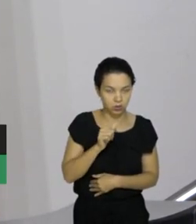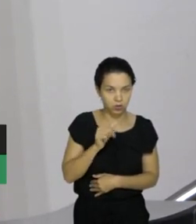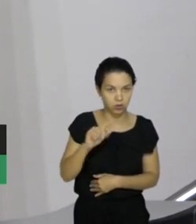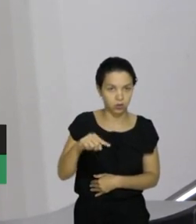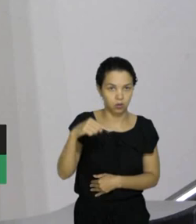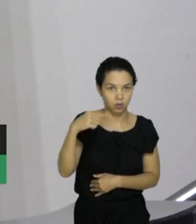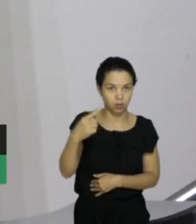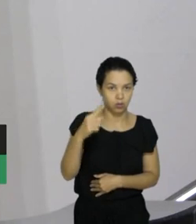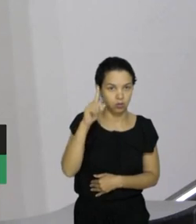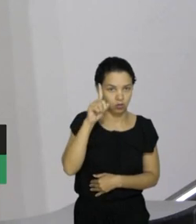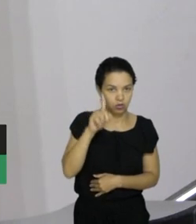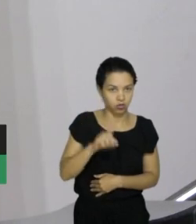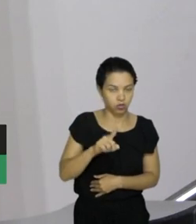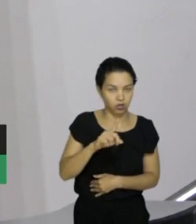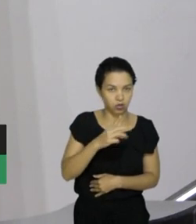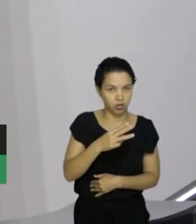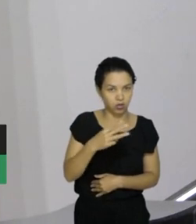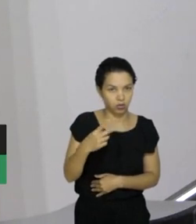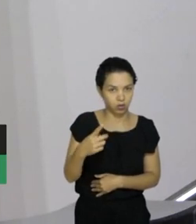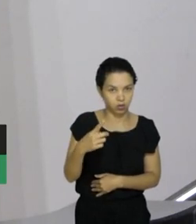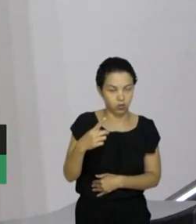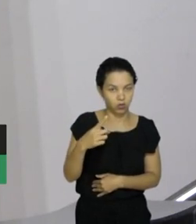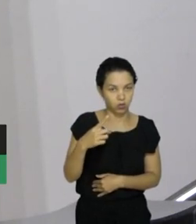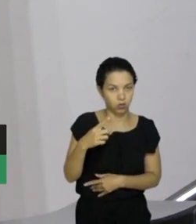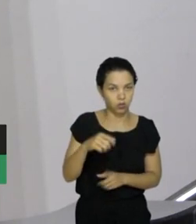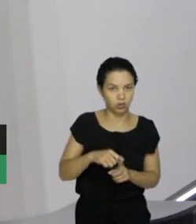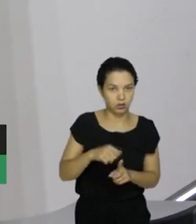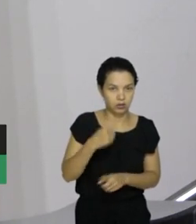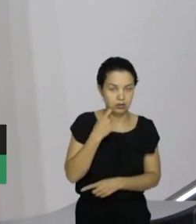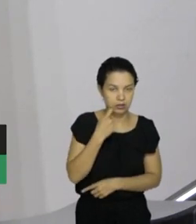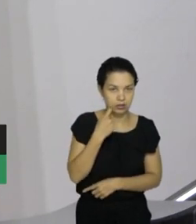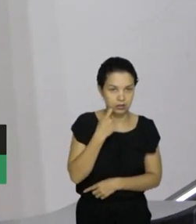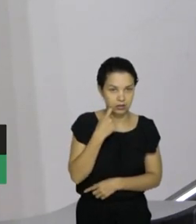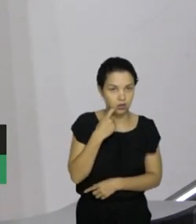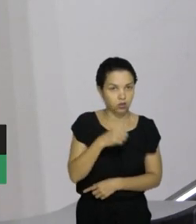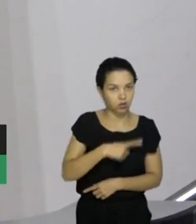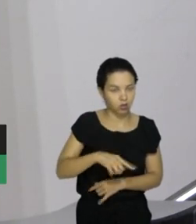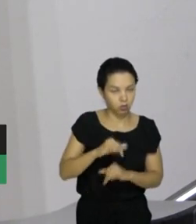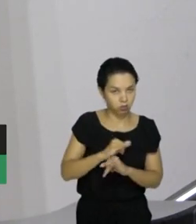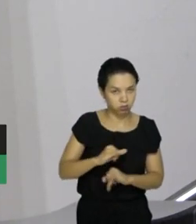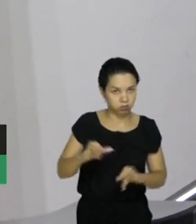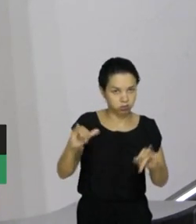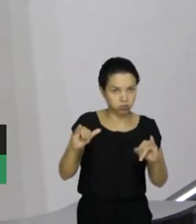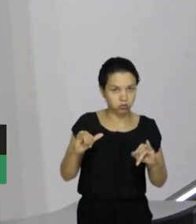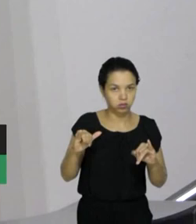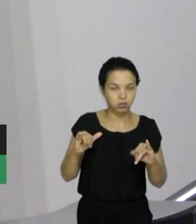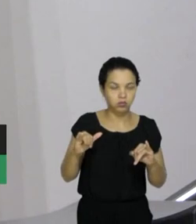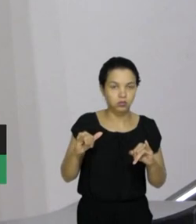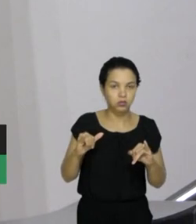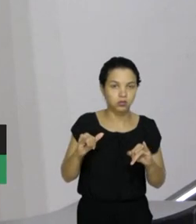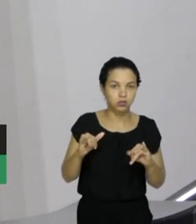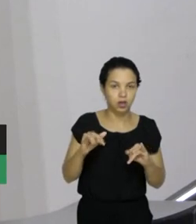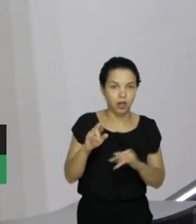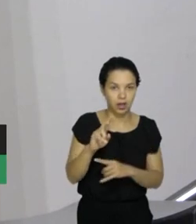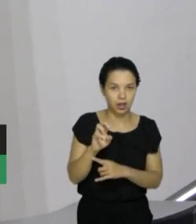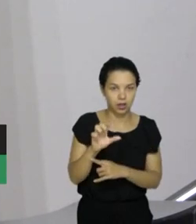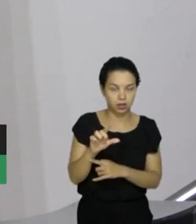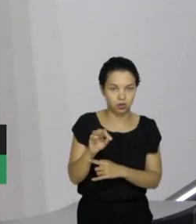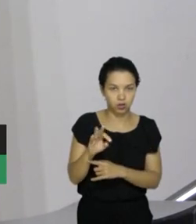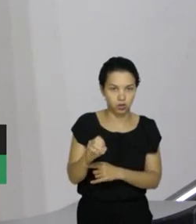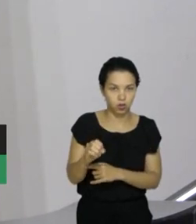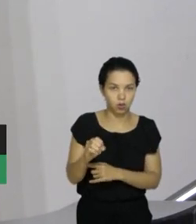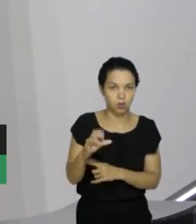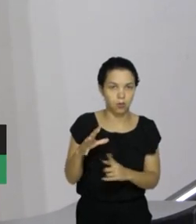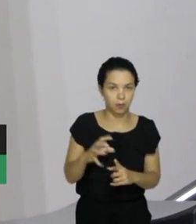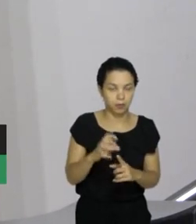31 sexta-feira vamos publicar o relatório anual de impacto do AVM com estas